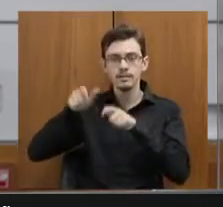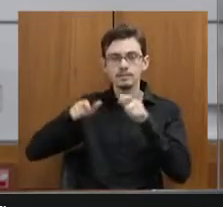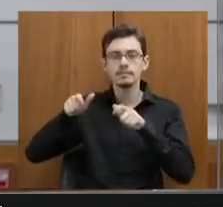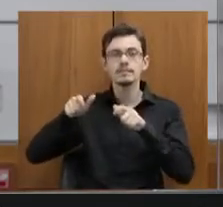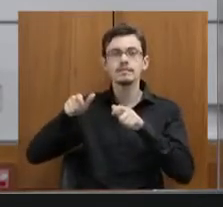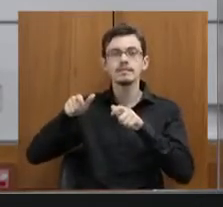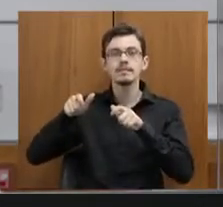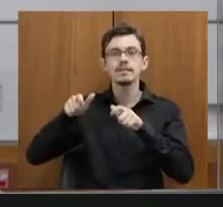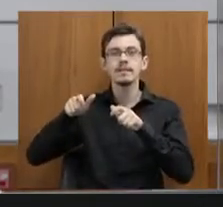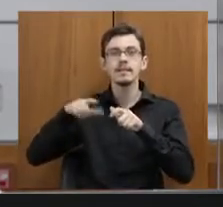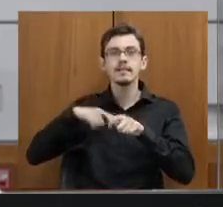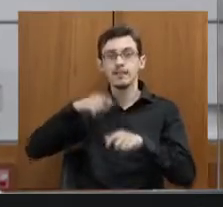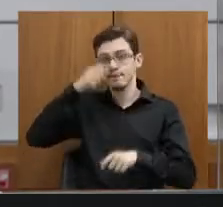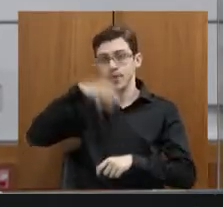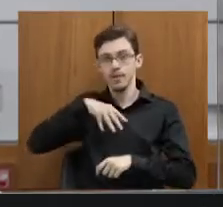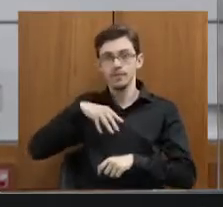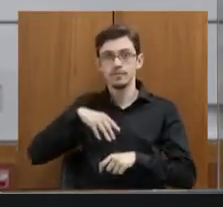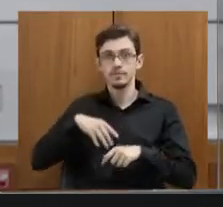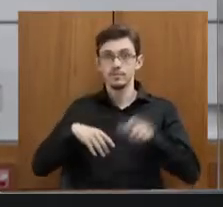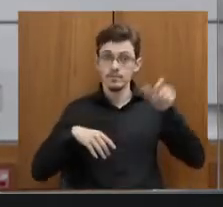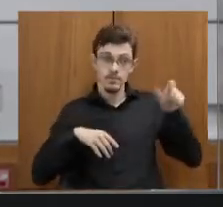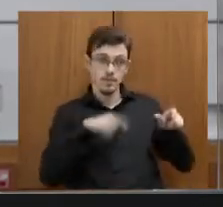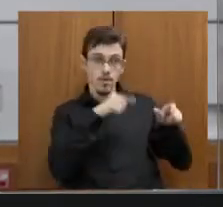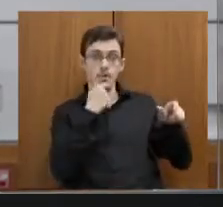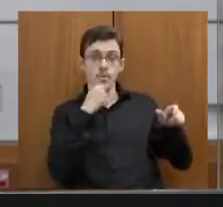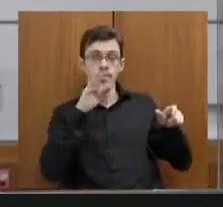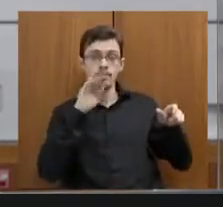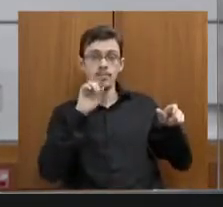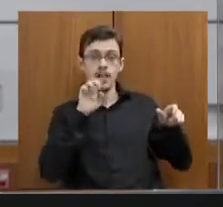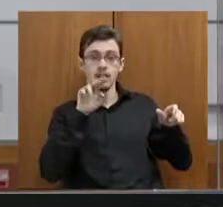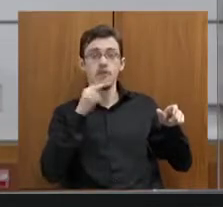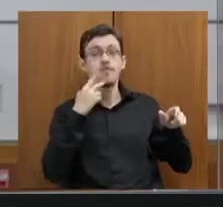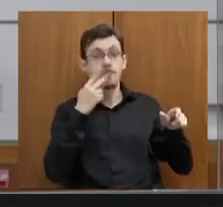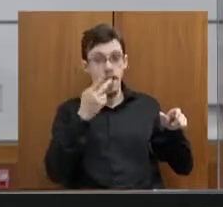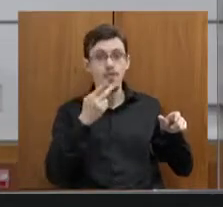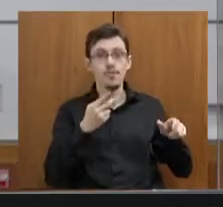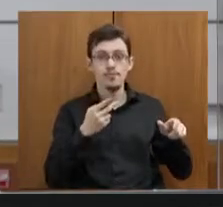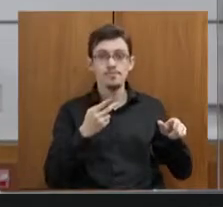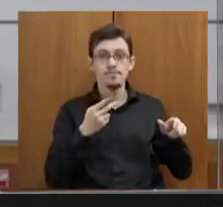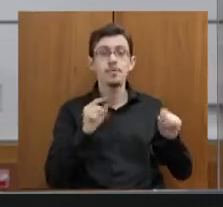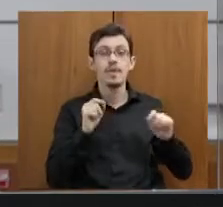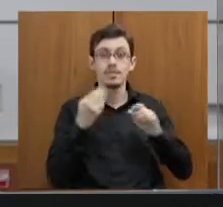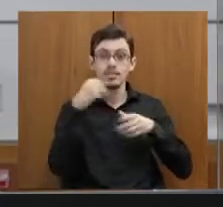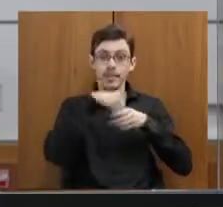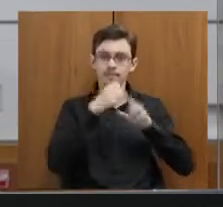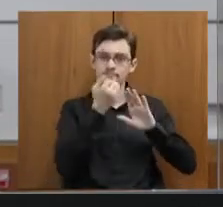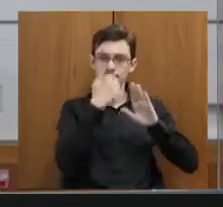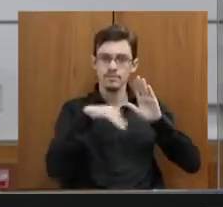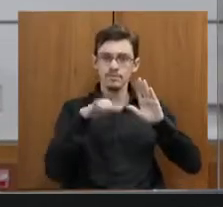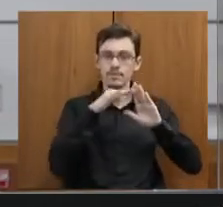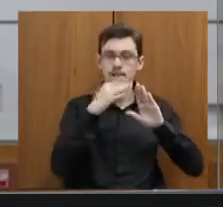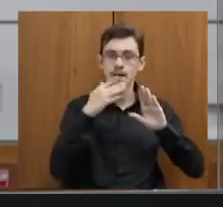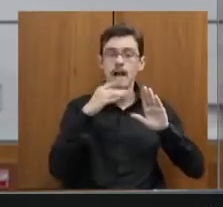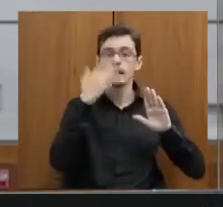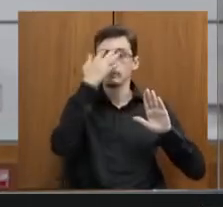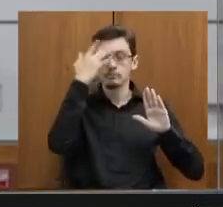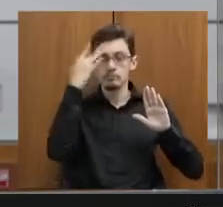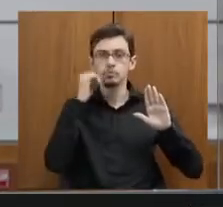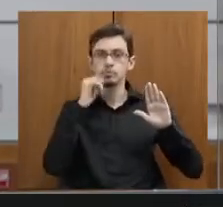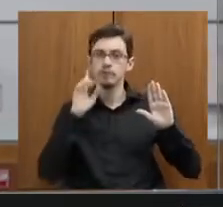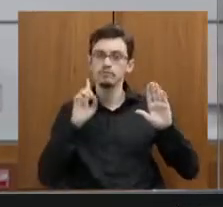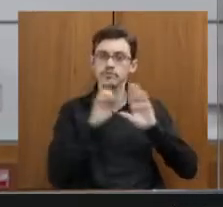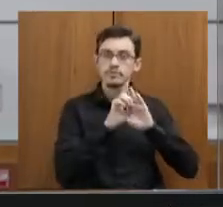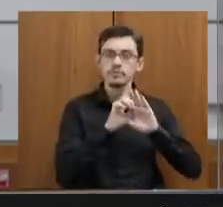as mulheres o pai se tô aqui o tá te citou aqui nós acolhemos né as pessoas que que sofrem violência doméstica